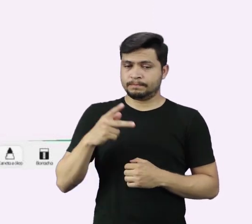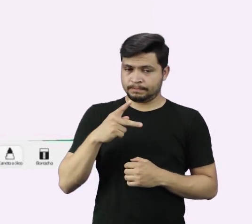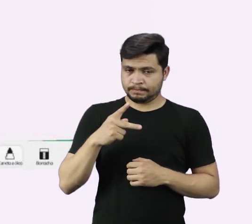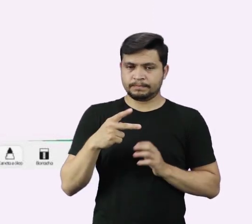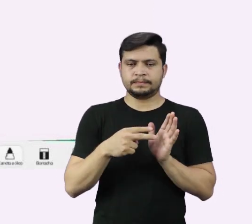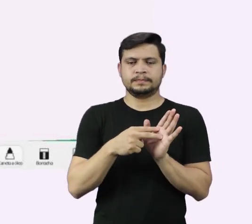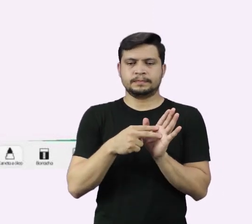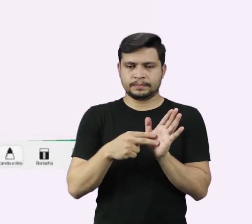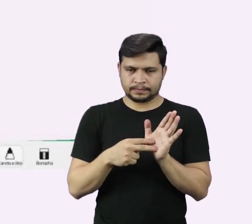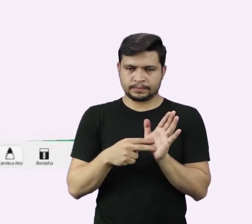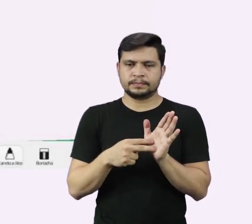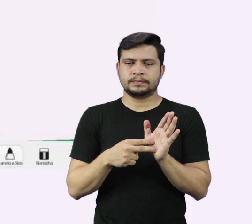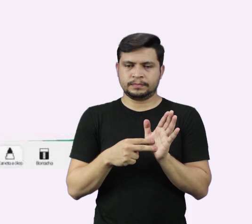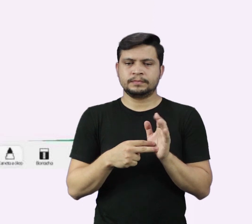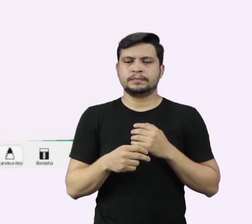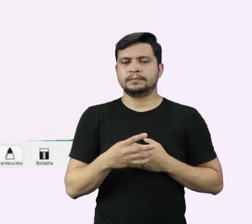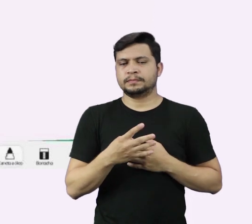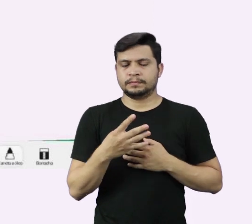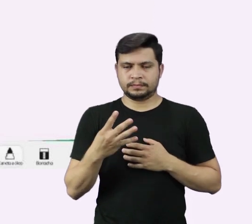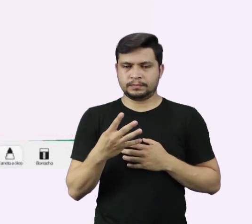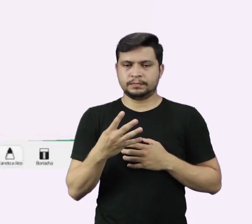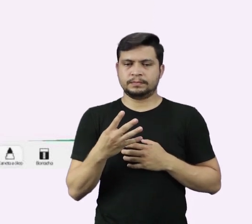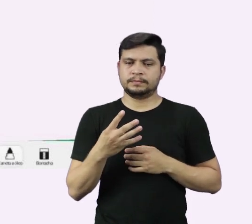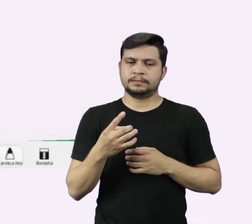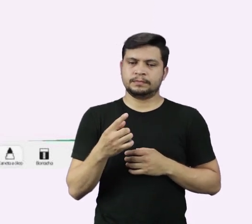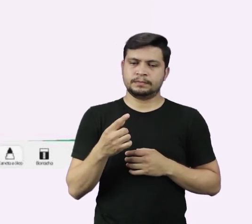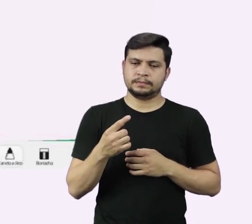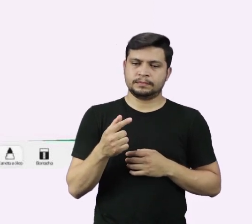dividido, no caso, por 4.